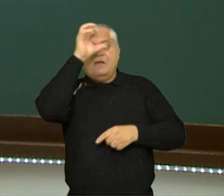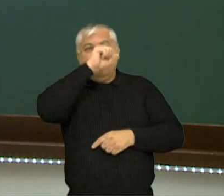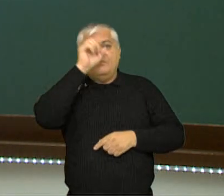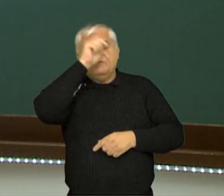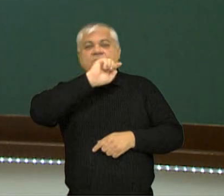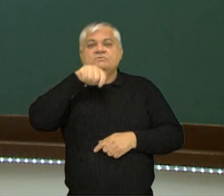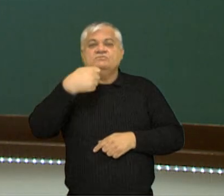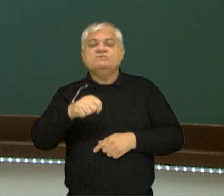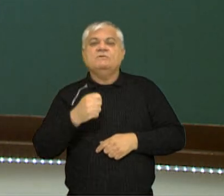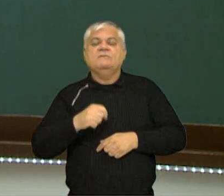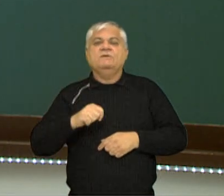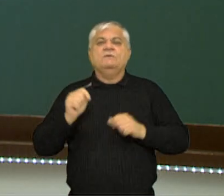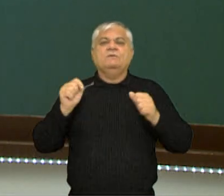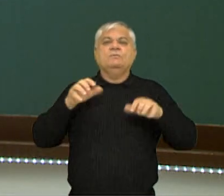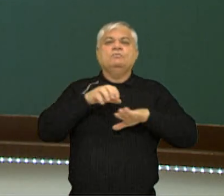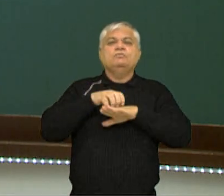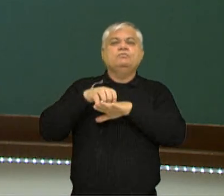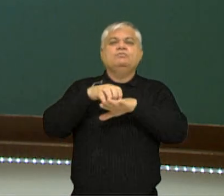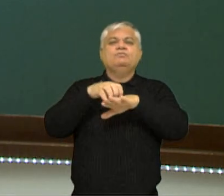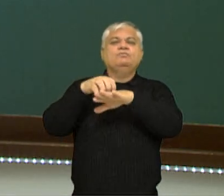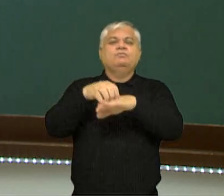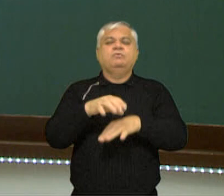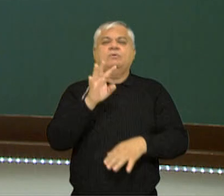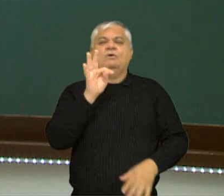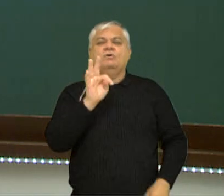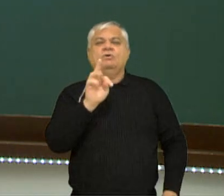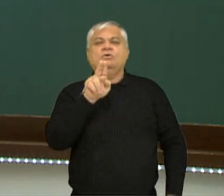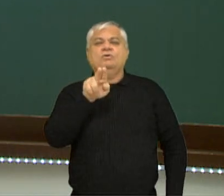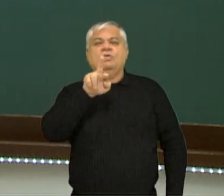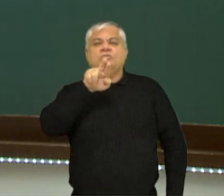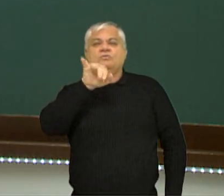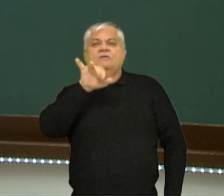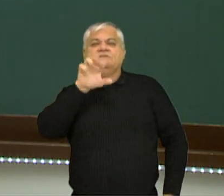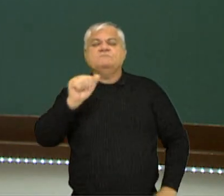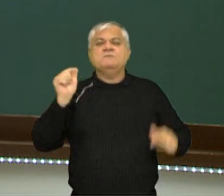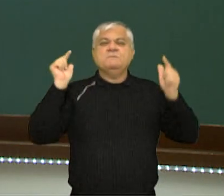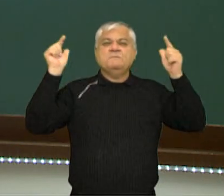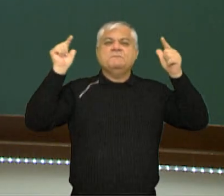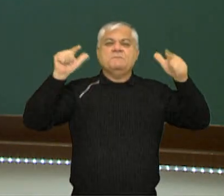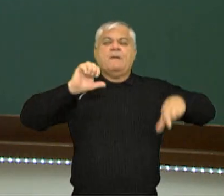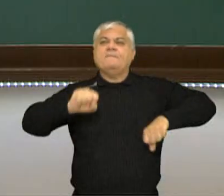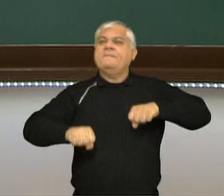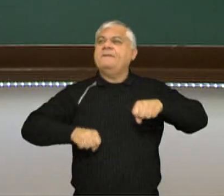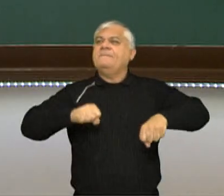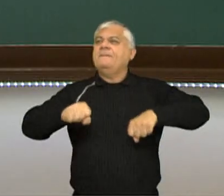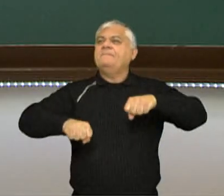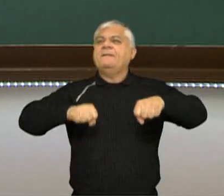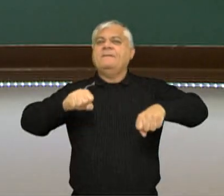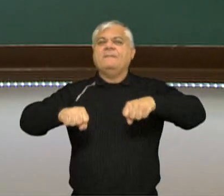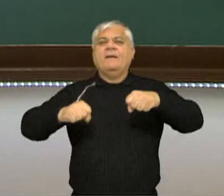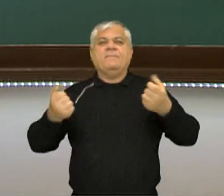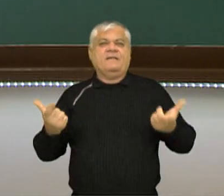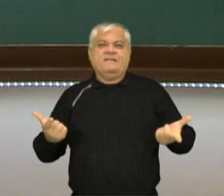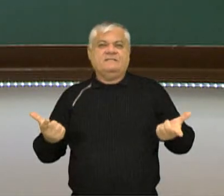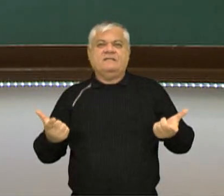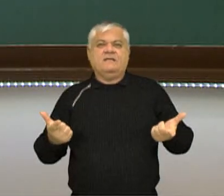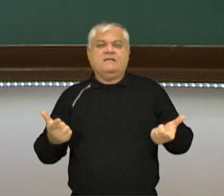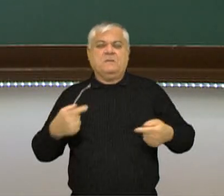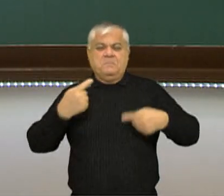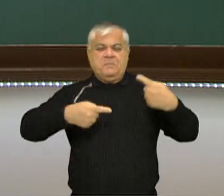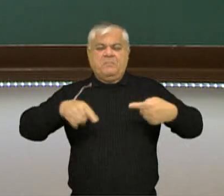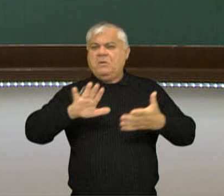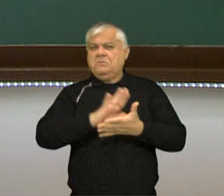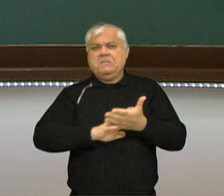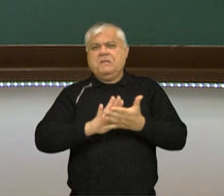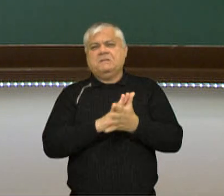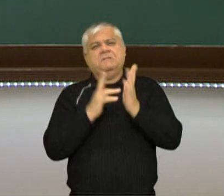sobre o cicloturismo, que é aquele ciclismo de aventura sem necessariamente haver a necessidade de competição.